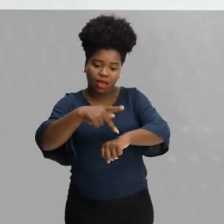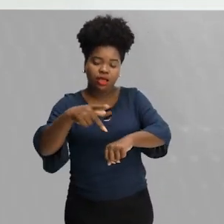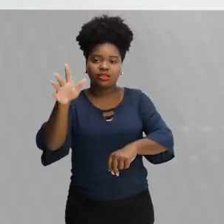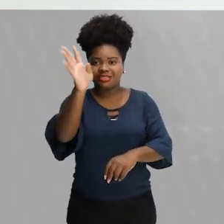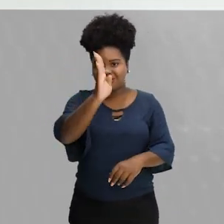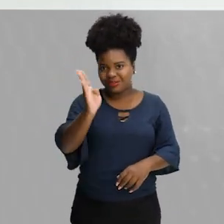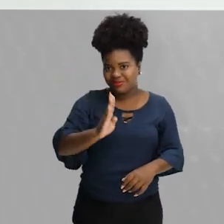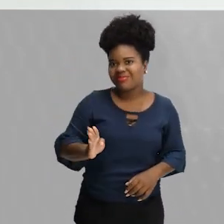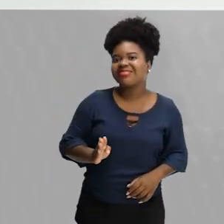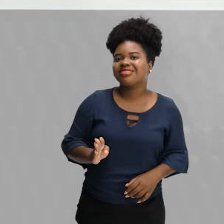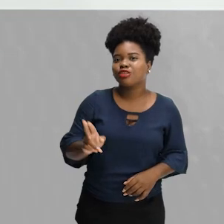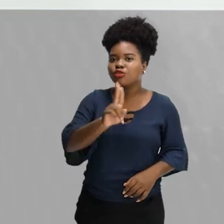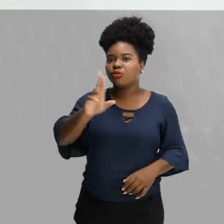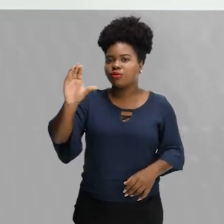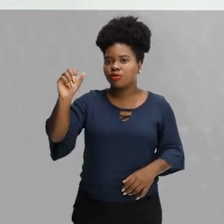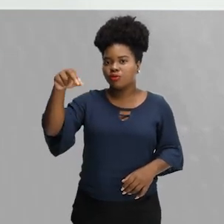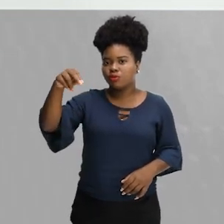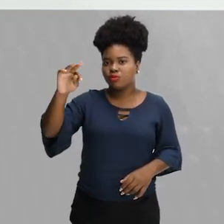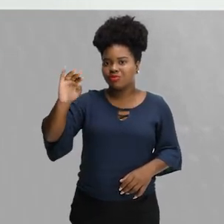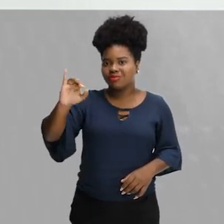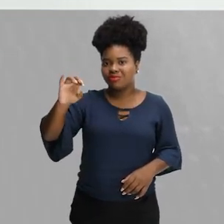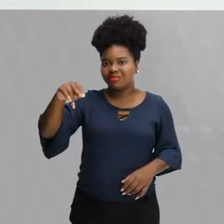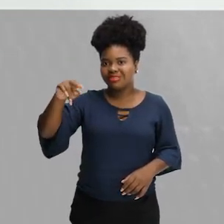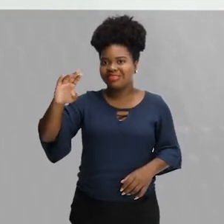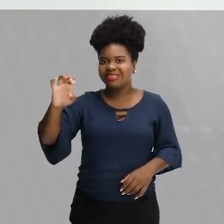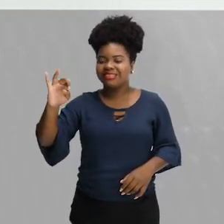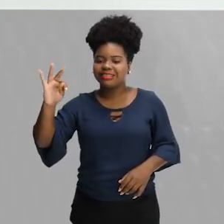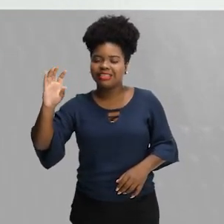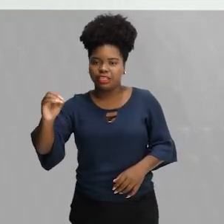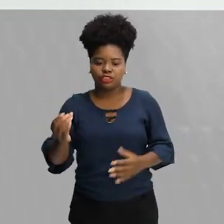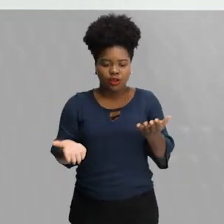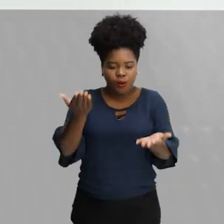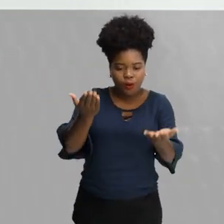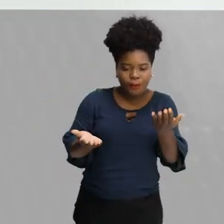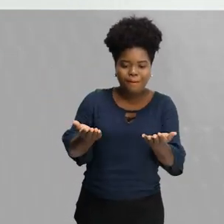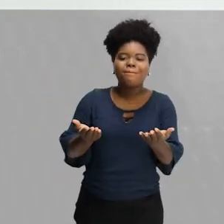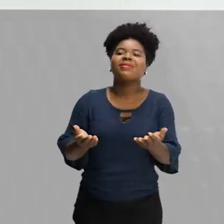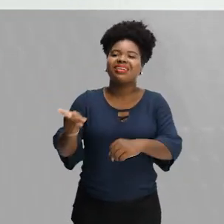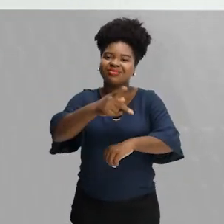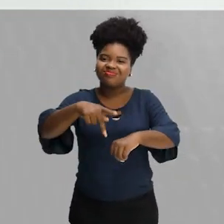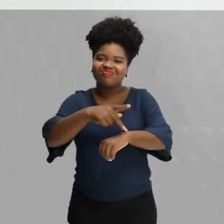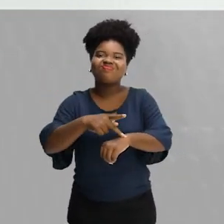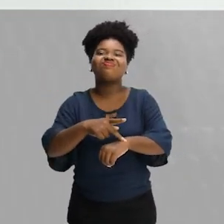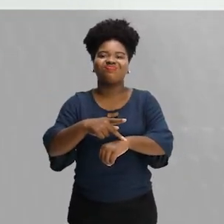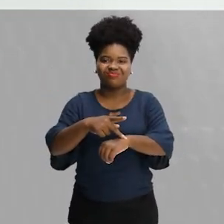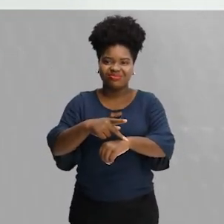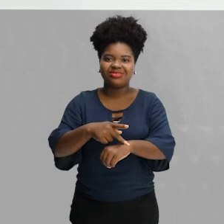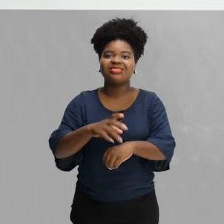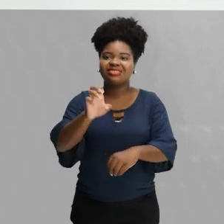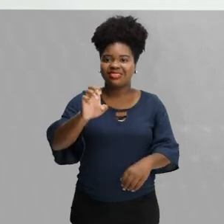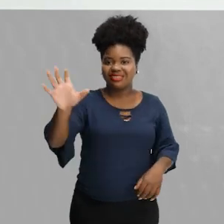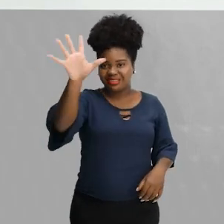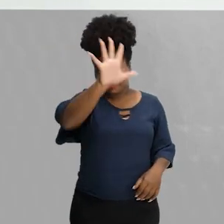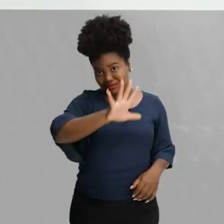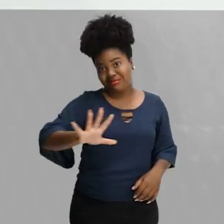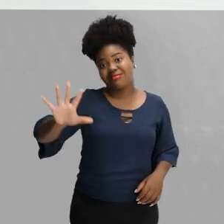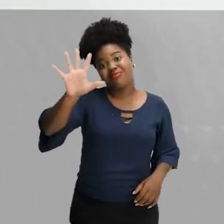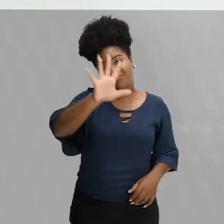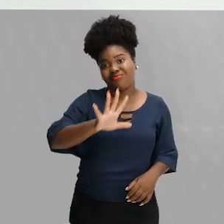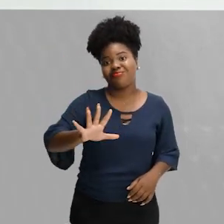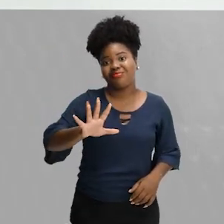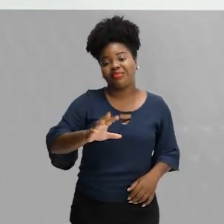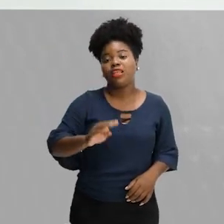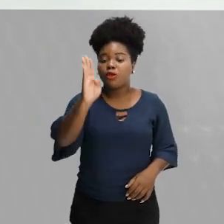são comparáveis às proporções dos países europeus. O próprio Brasil, por exemplo, caberia a França dentro do nosso